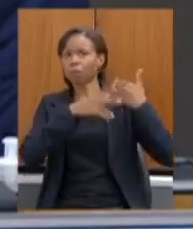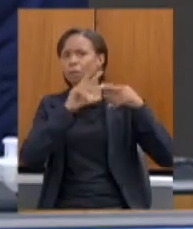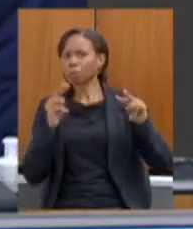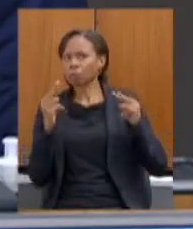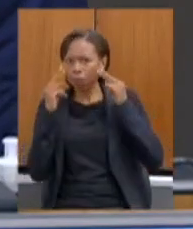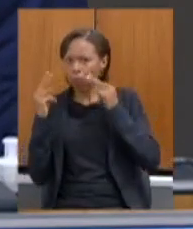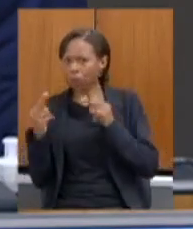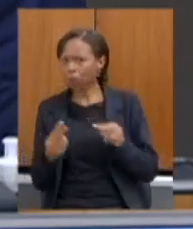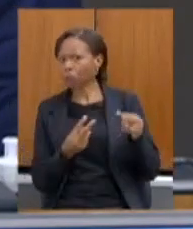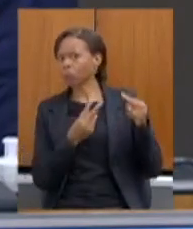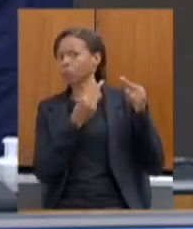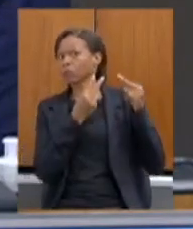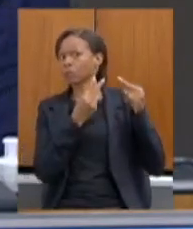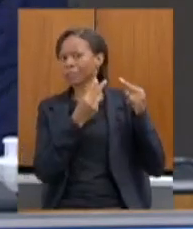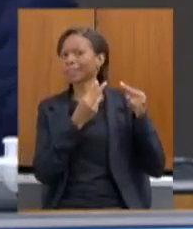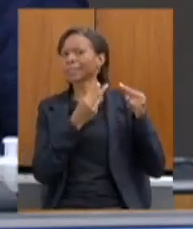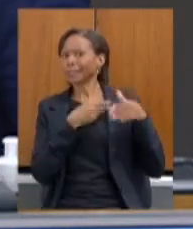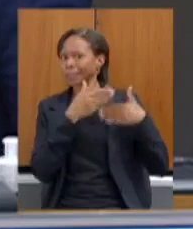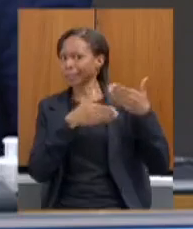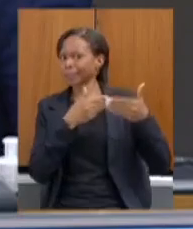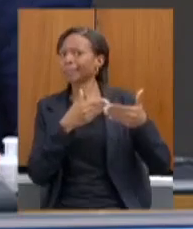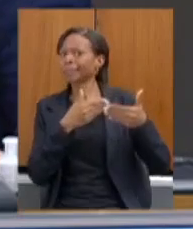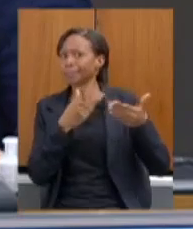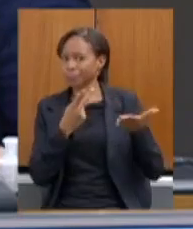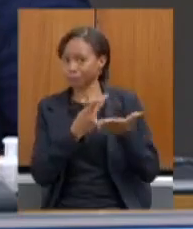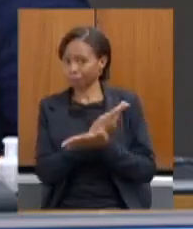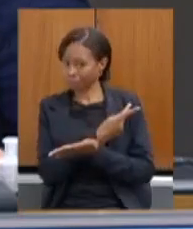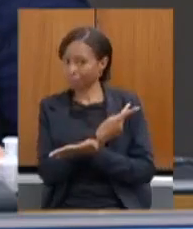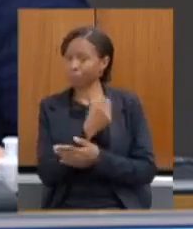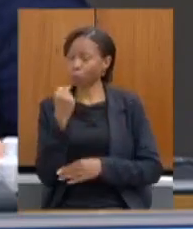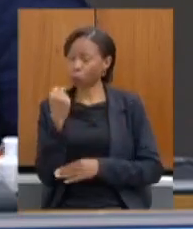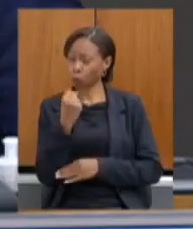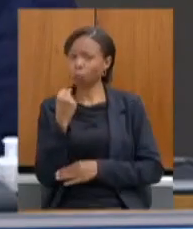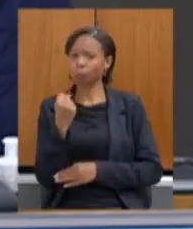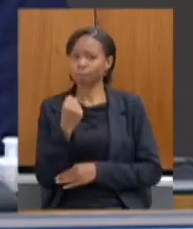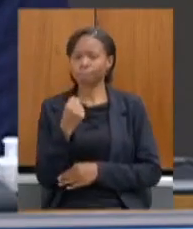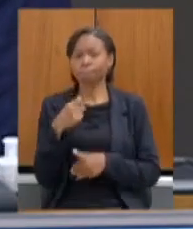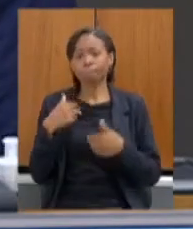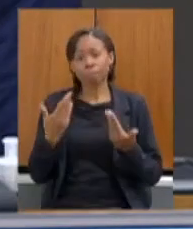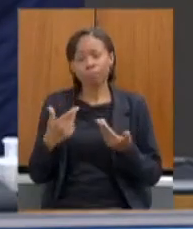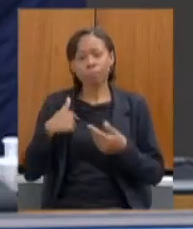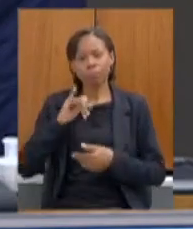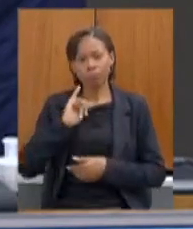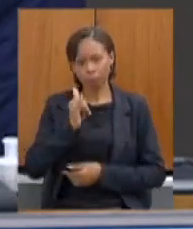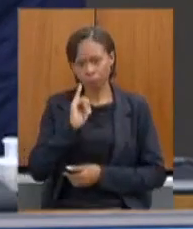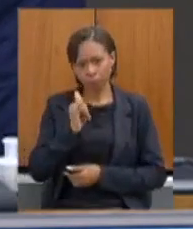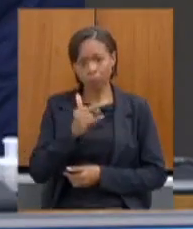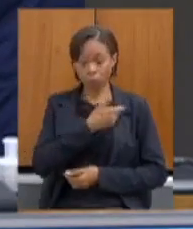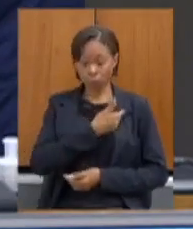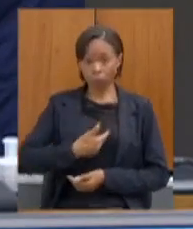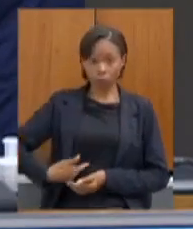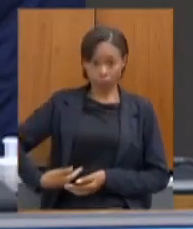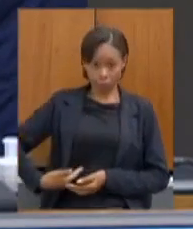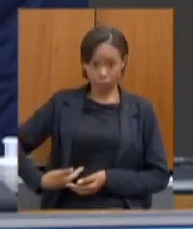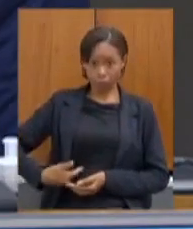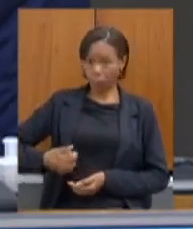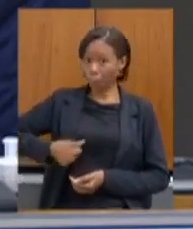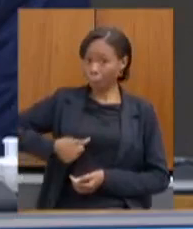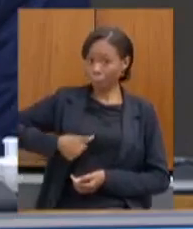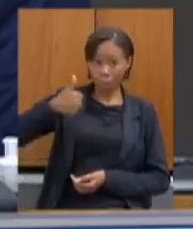do tamanho que nós enfrentamos. Então, como eu já havia dito, governador, primeiro ato dele